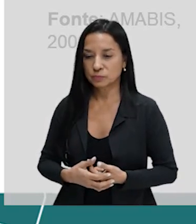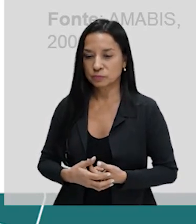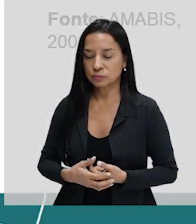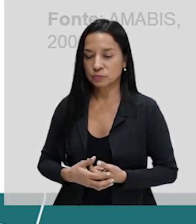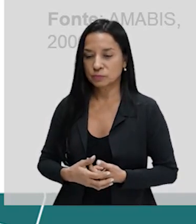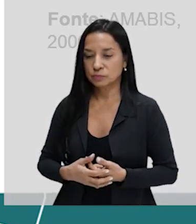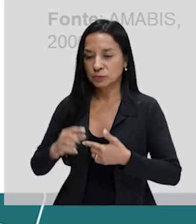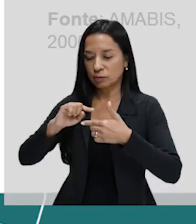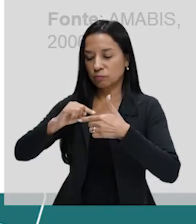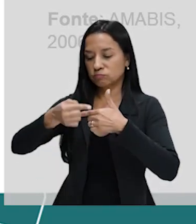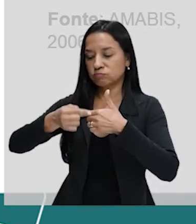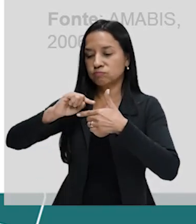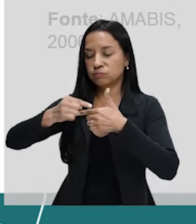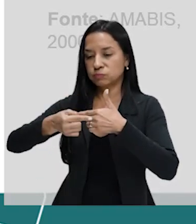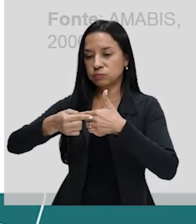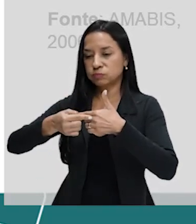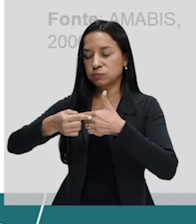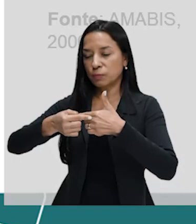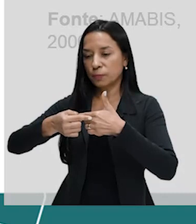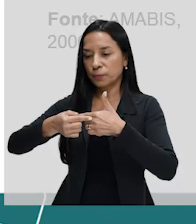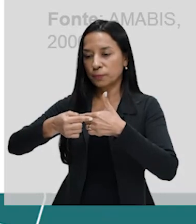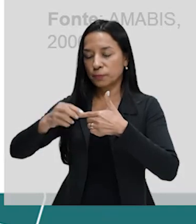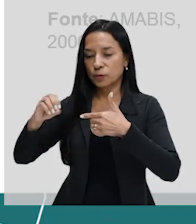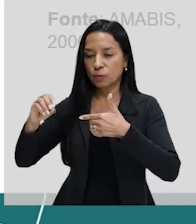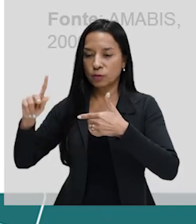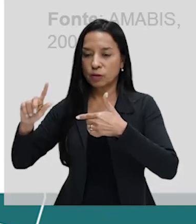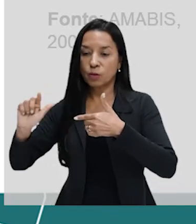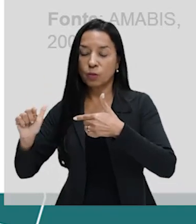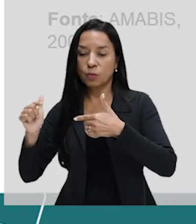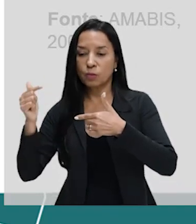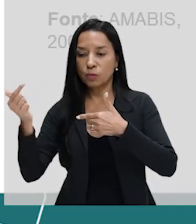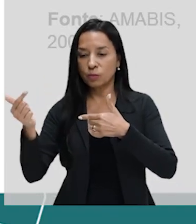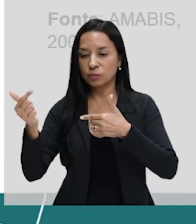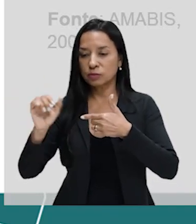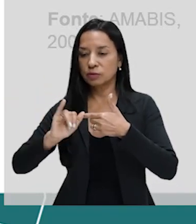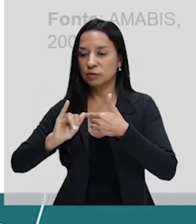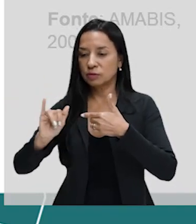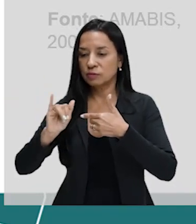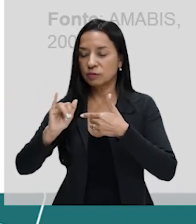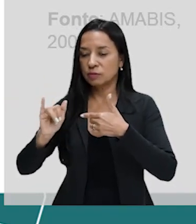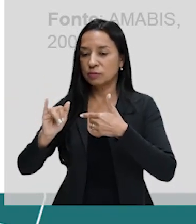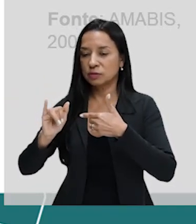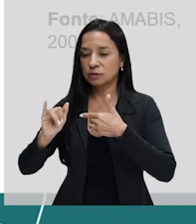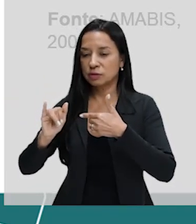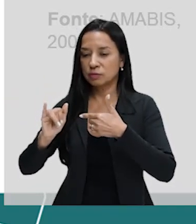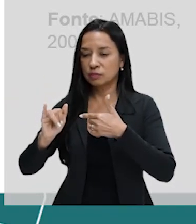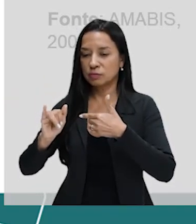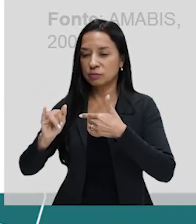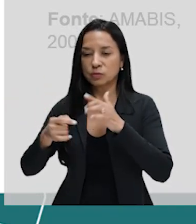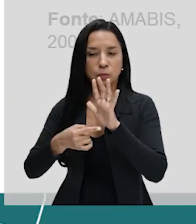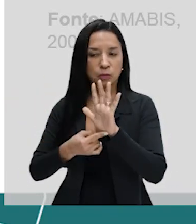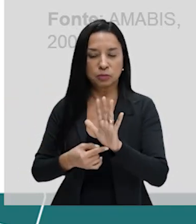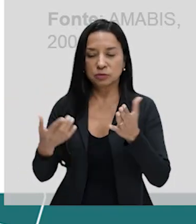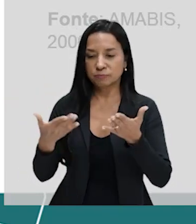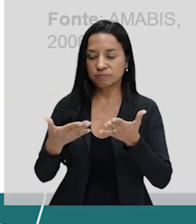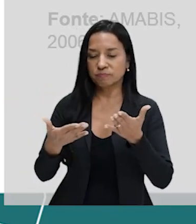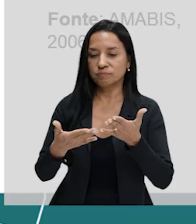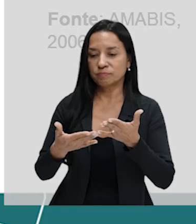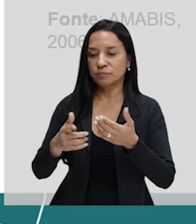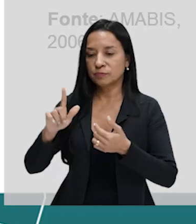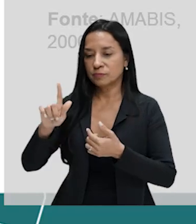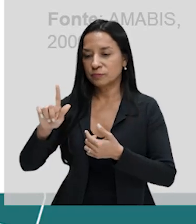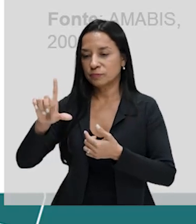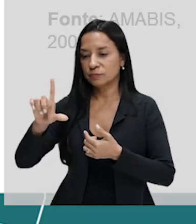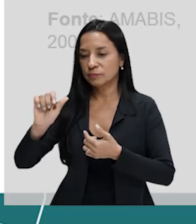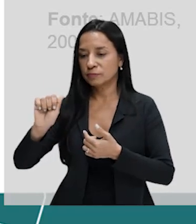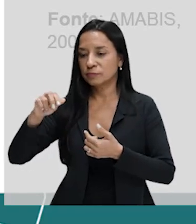Essa é a parte externa, ok? Uma outra informação que eu não mencionei para vocês, pessoal, a